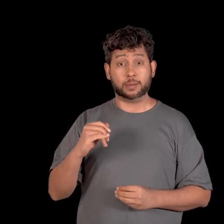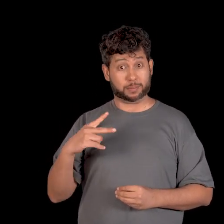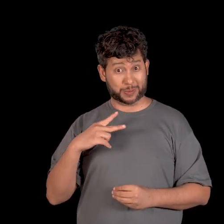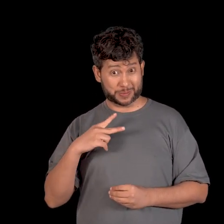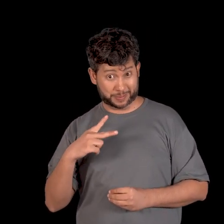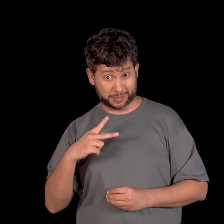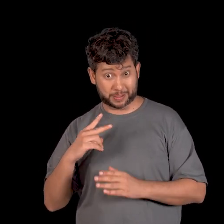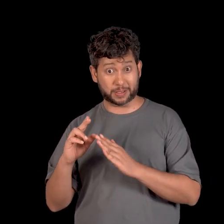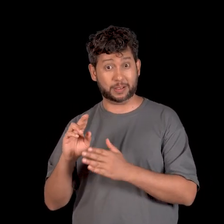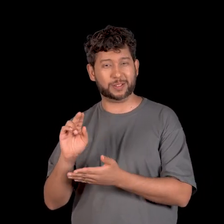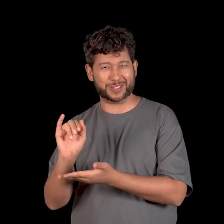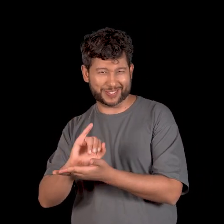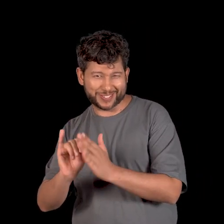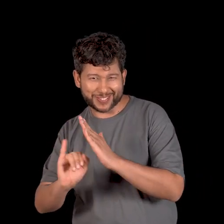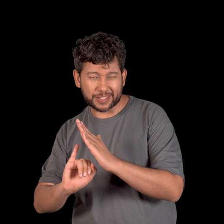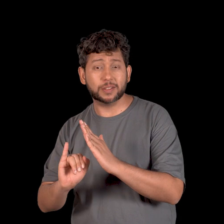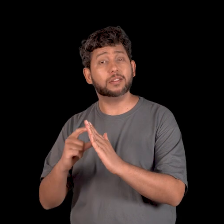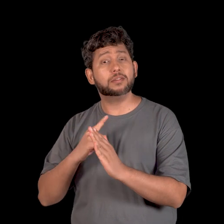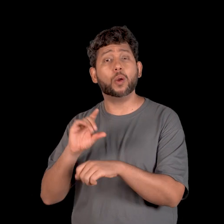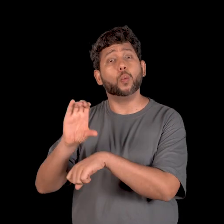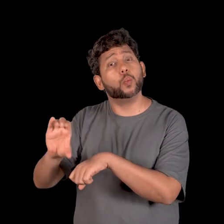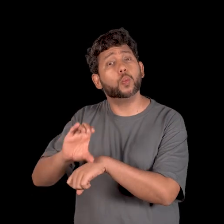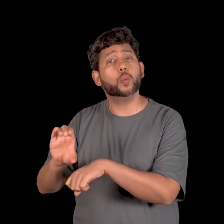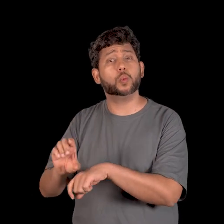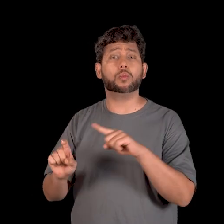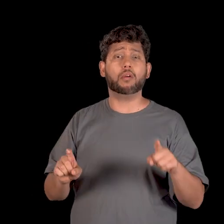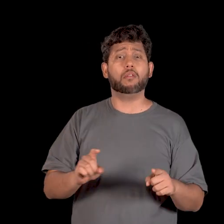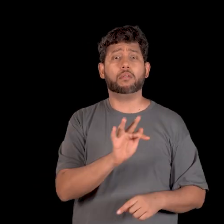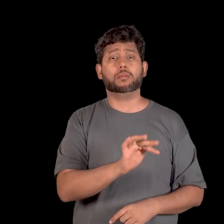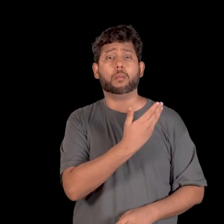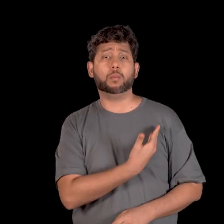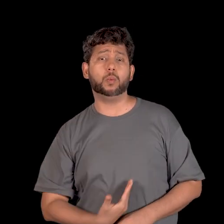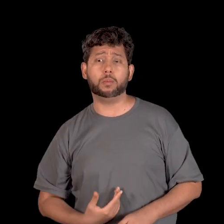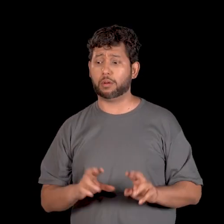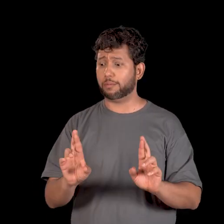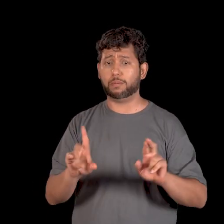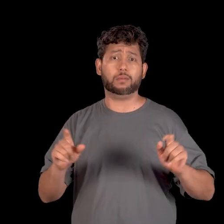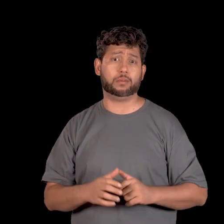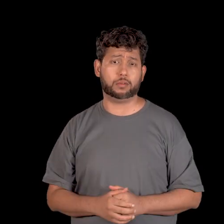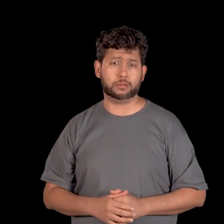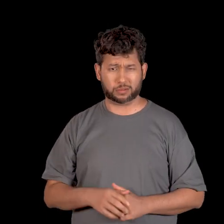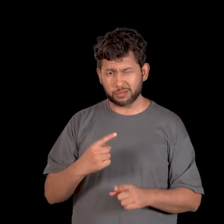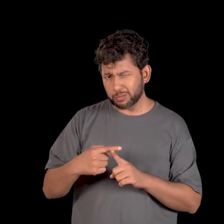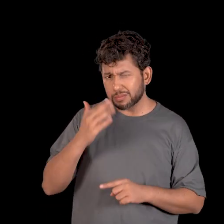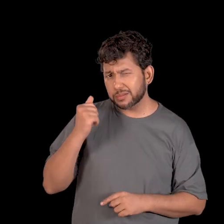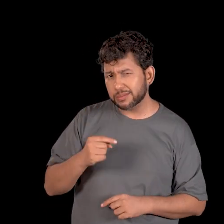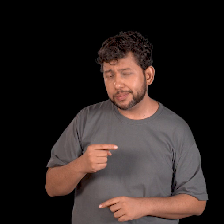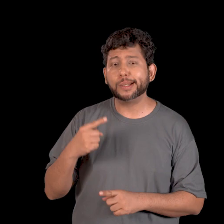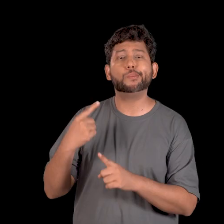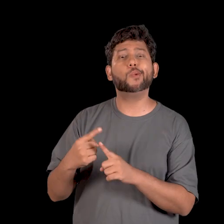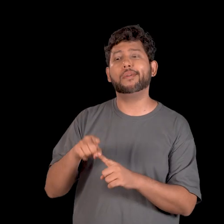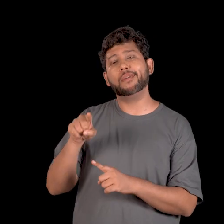governos. Por exemplo, as instituições pagas, muitas vezes, oferecem cursos que não existem nas